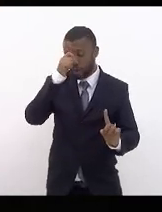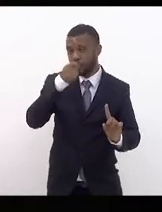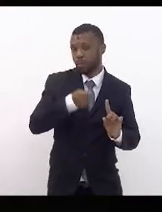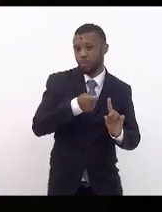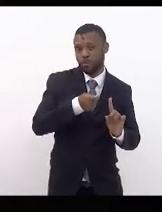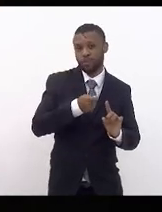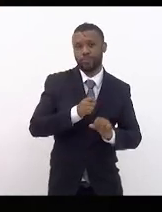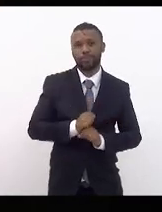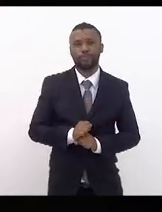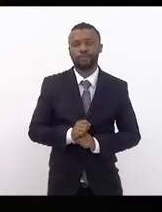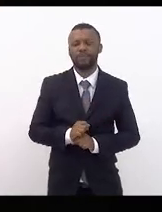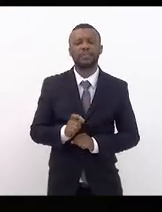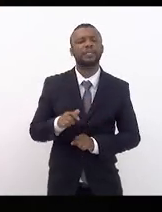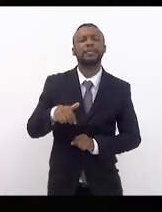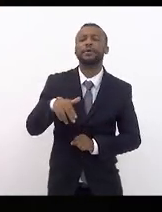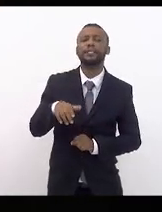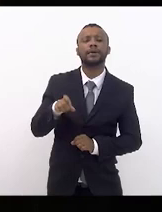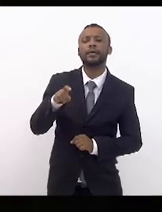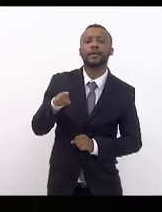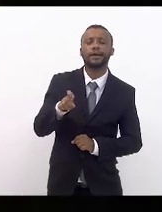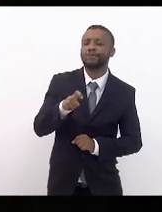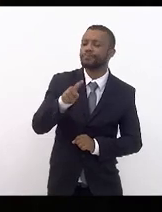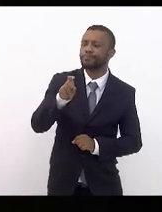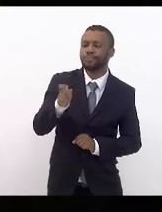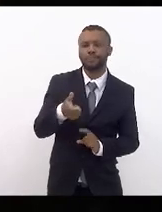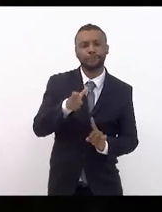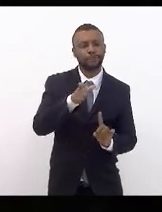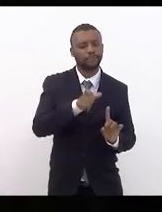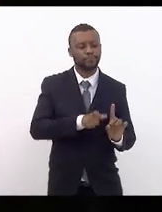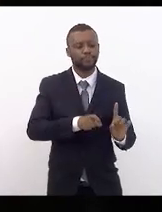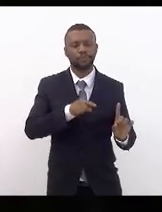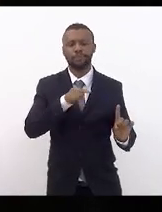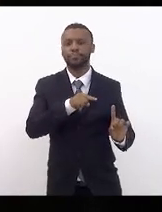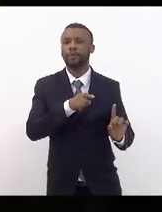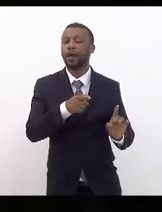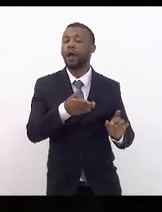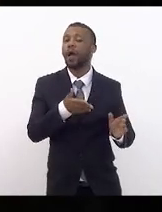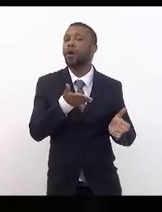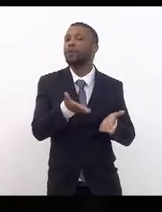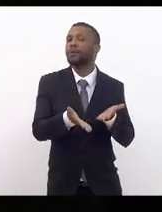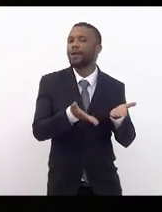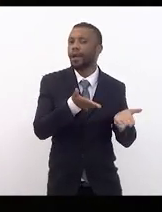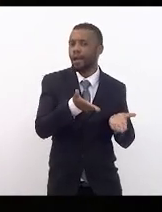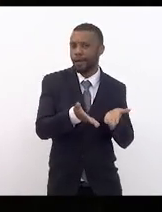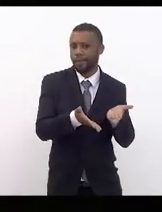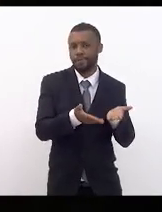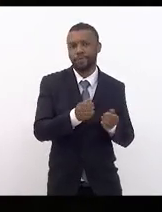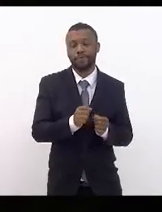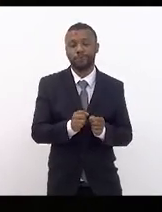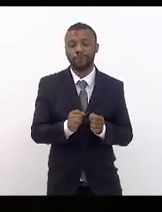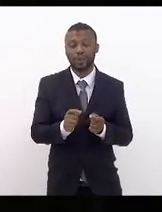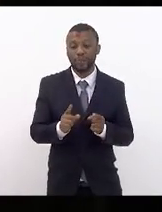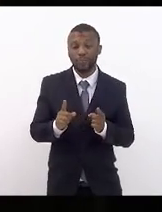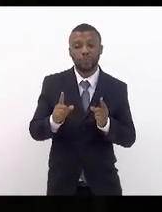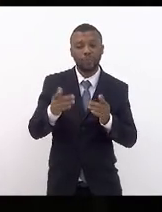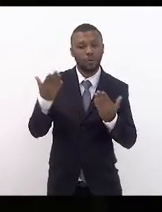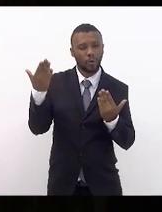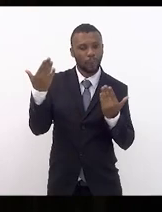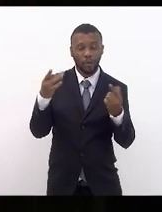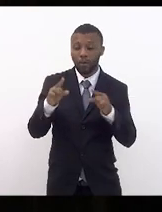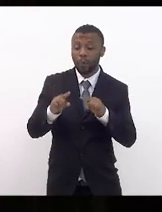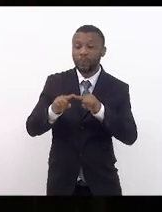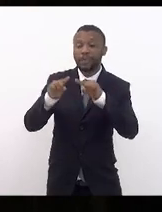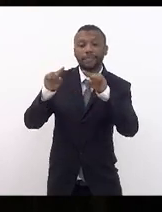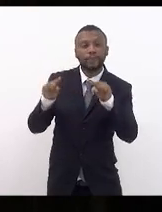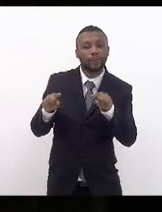Quem é Mário Vaz? É um servo, um servidor de Deus, como